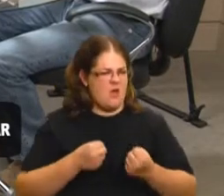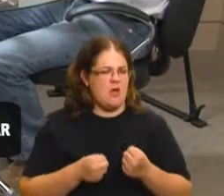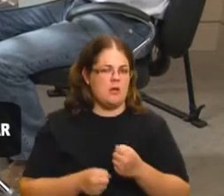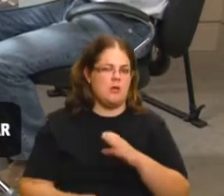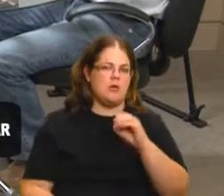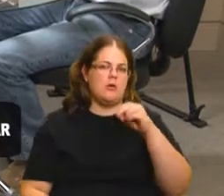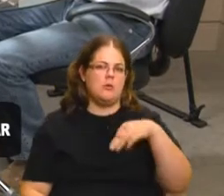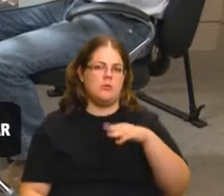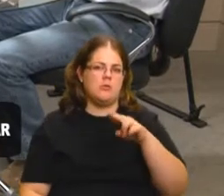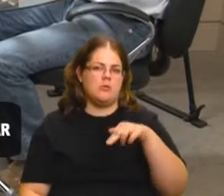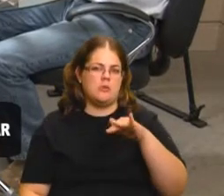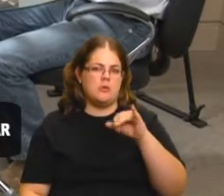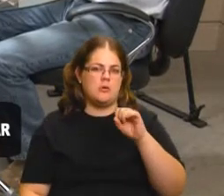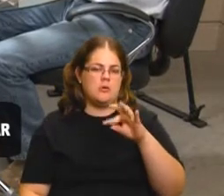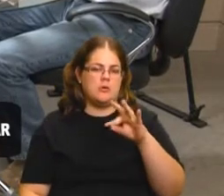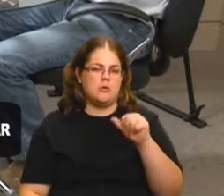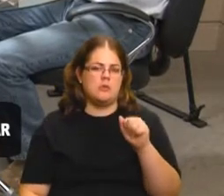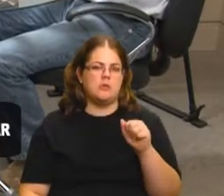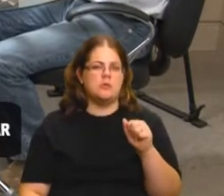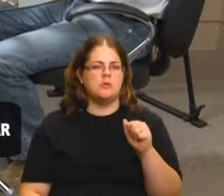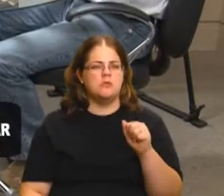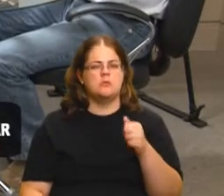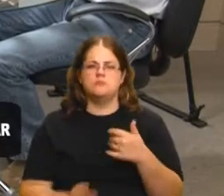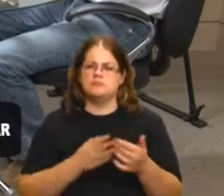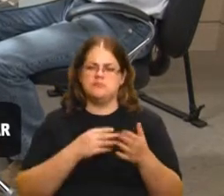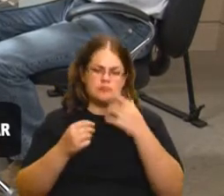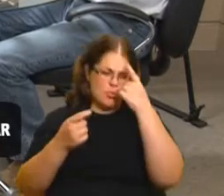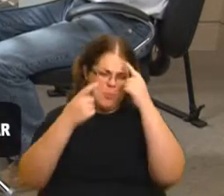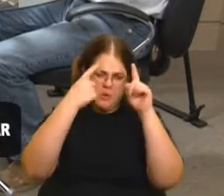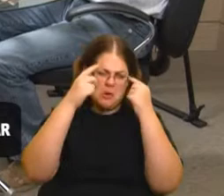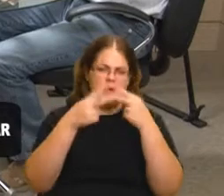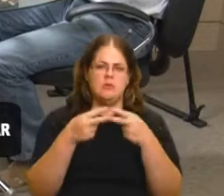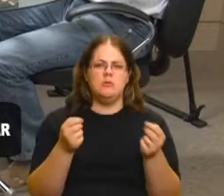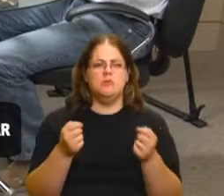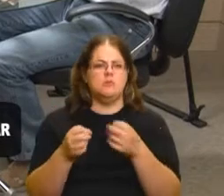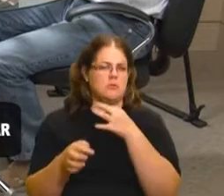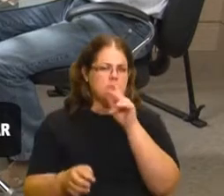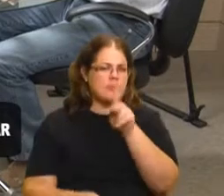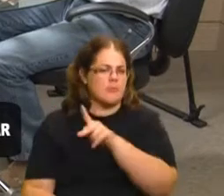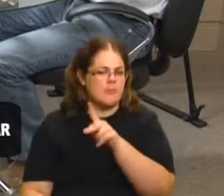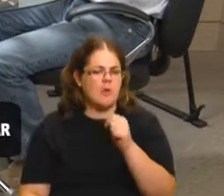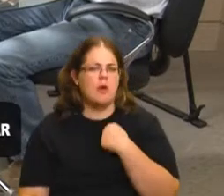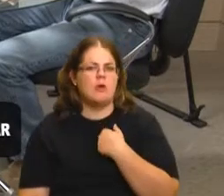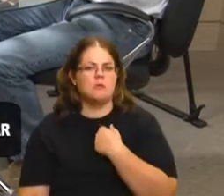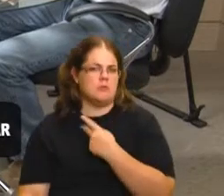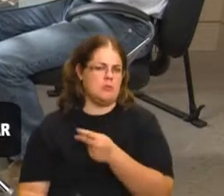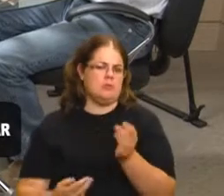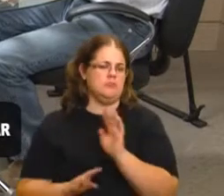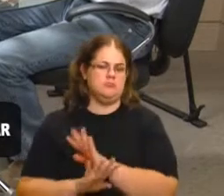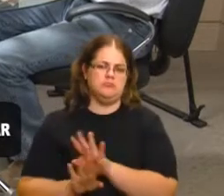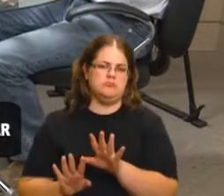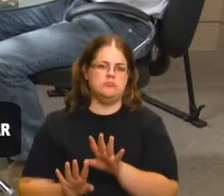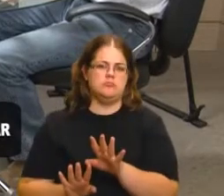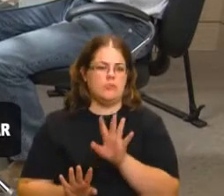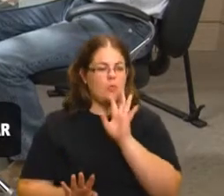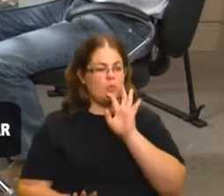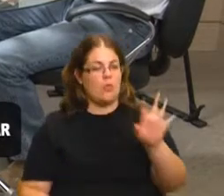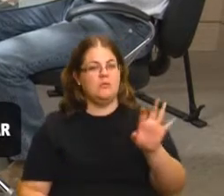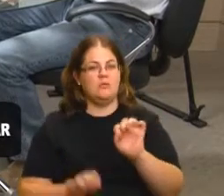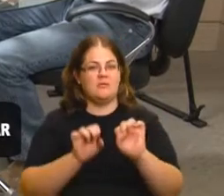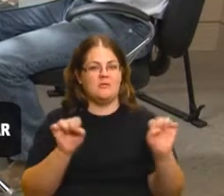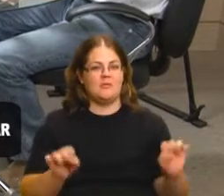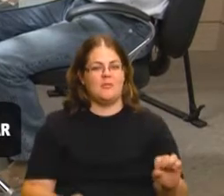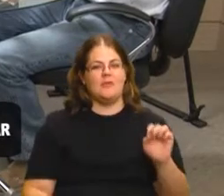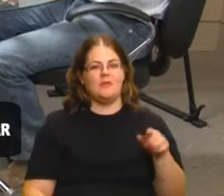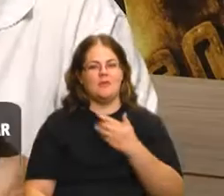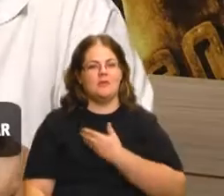comunista. Não importa qual fosse a sua ideologia, algum socialista, padre, liberal, comunista, qualquer um que fosse contra o sistema